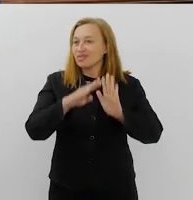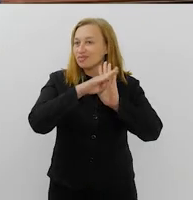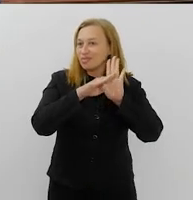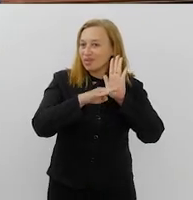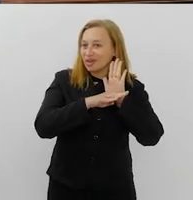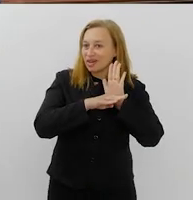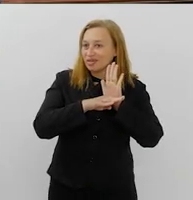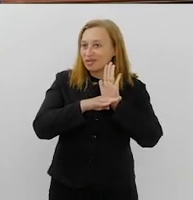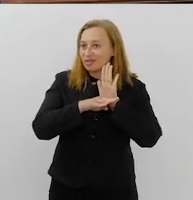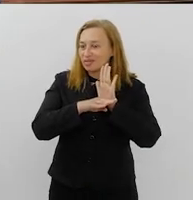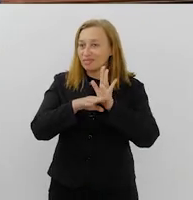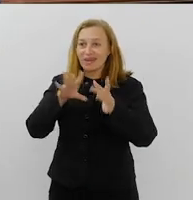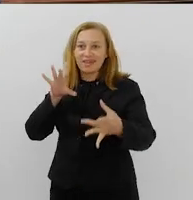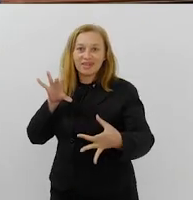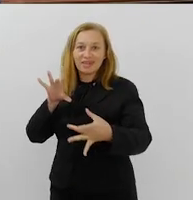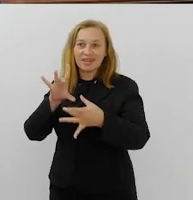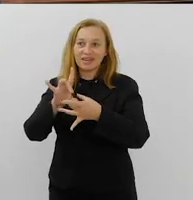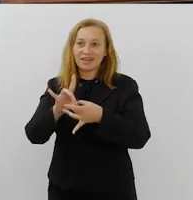Programa Religare,